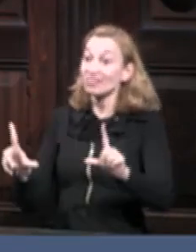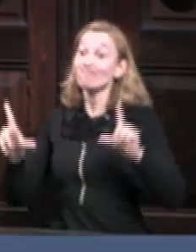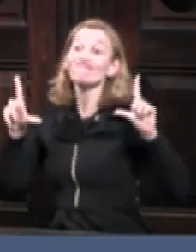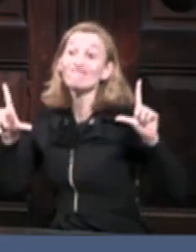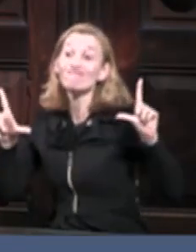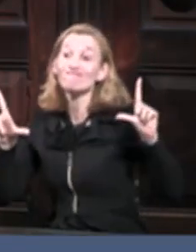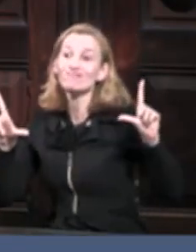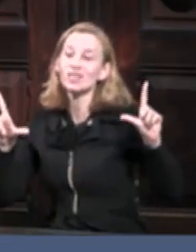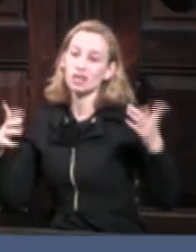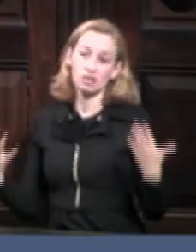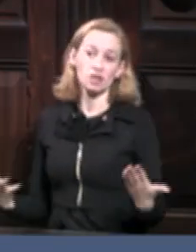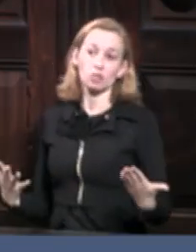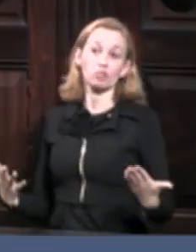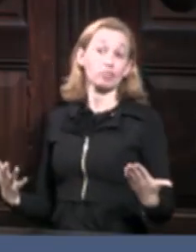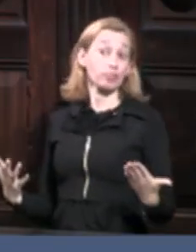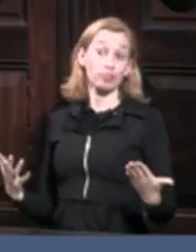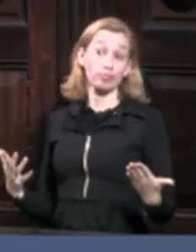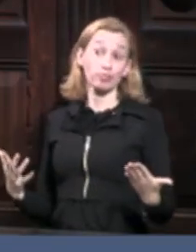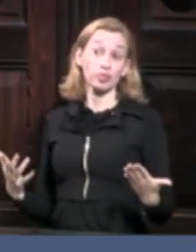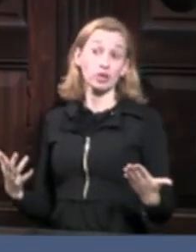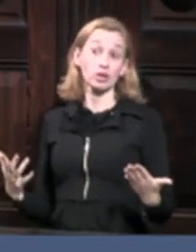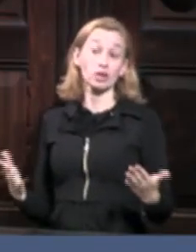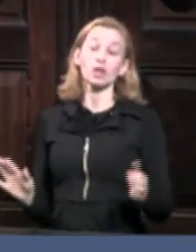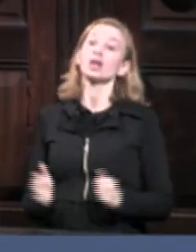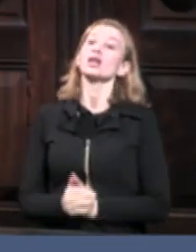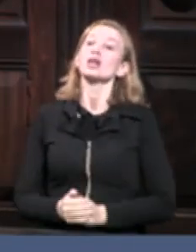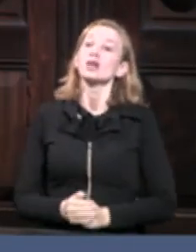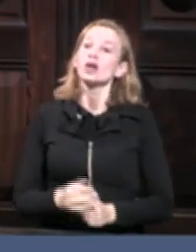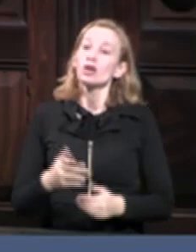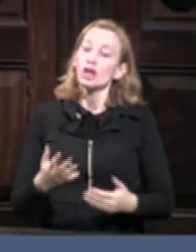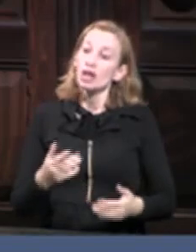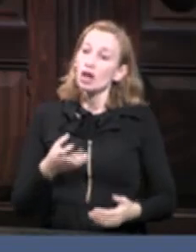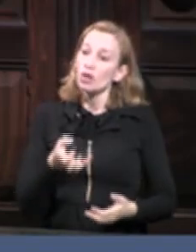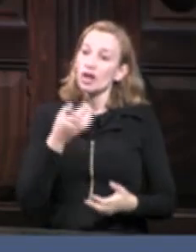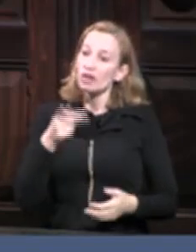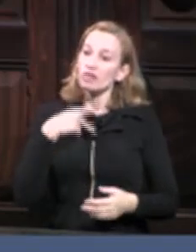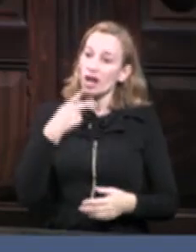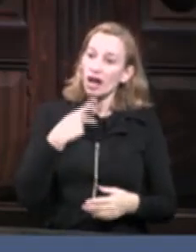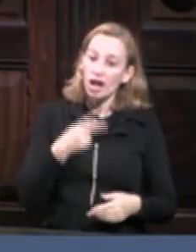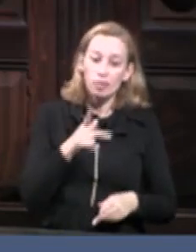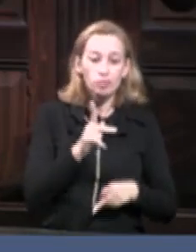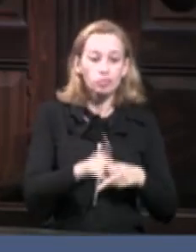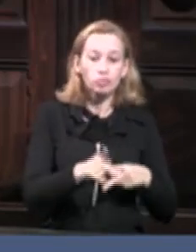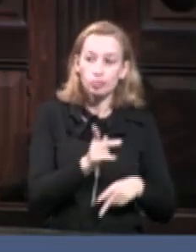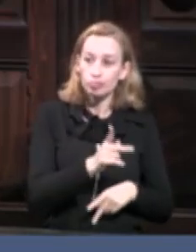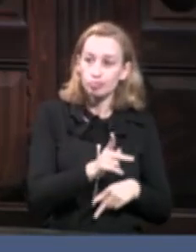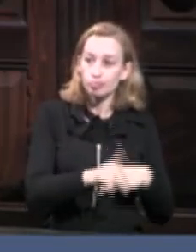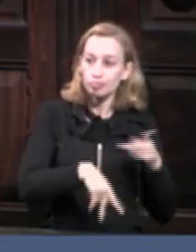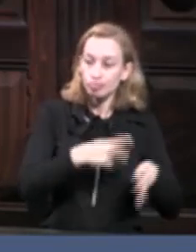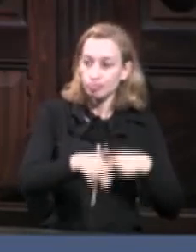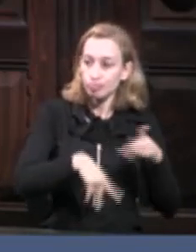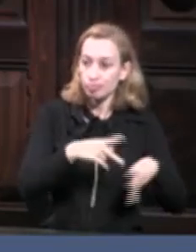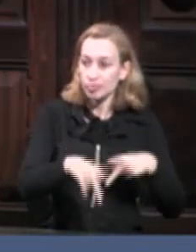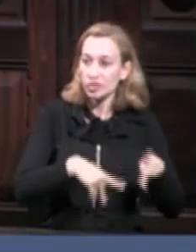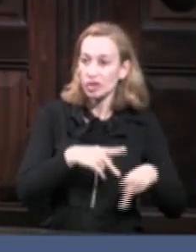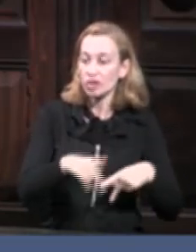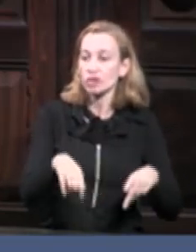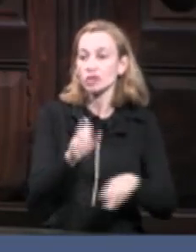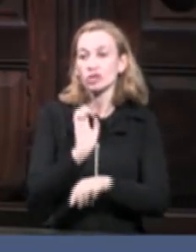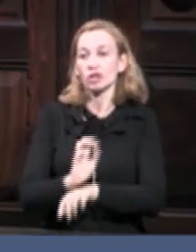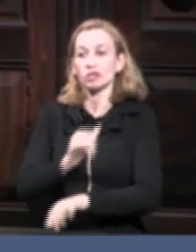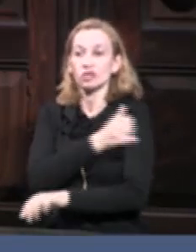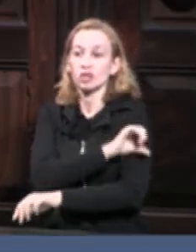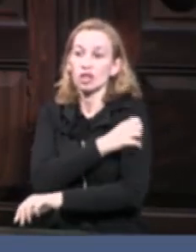dos parlamentares, da população do estado do Rio de Janeiro, a assinar a petição pública fazendo pressão para